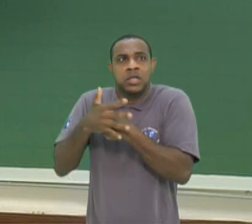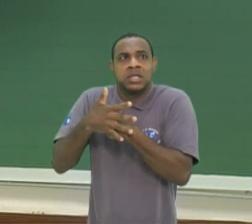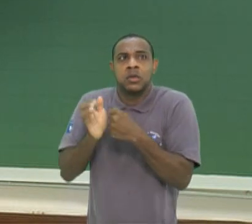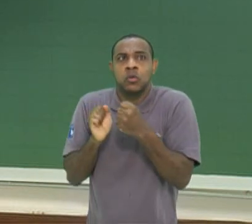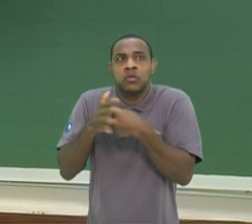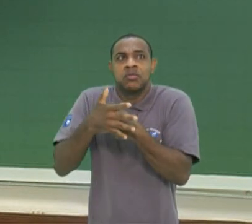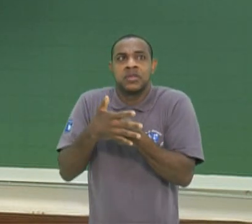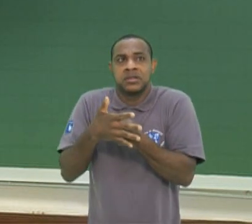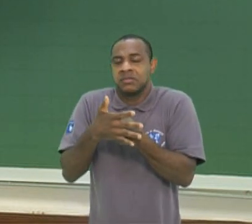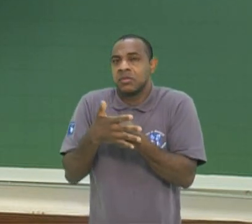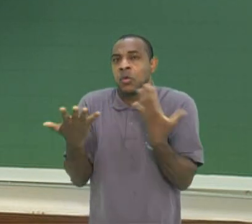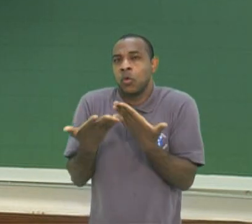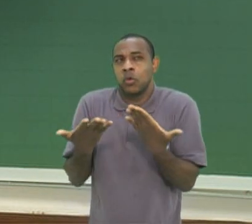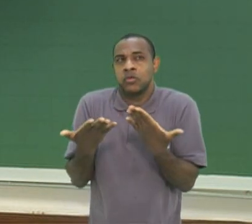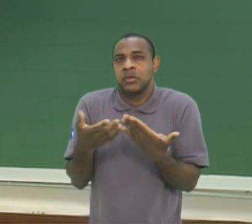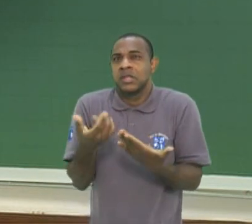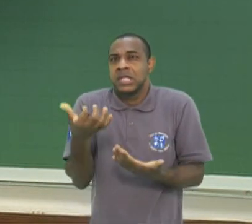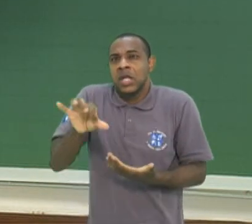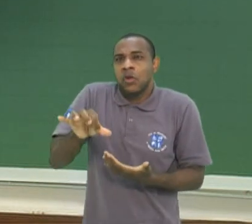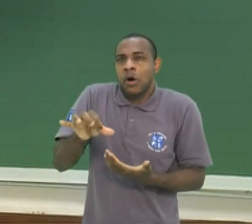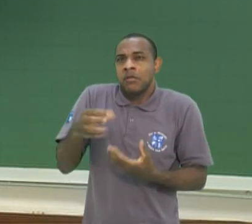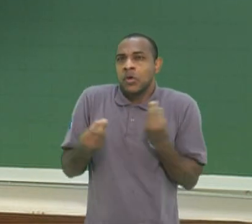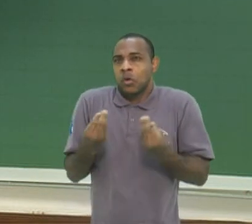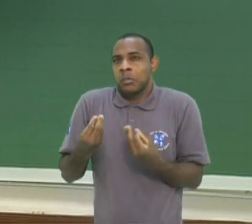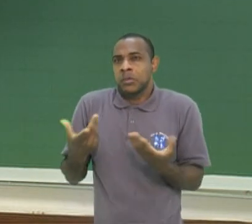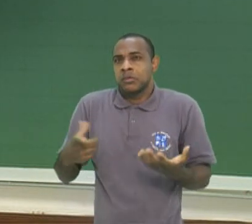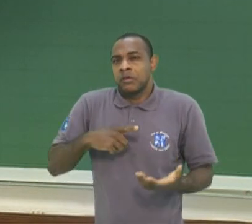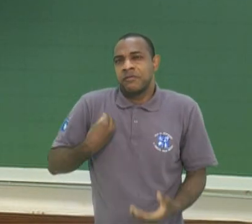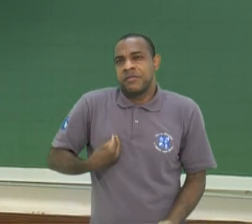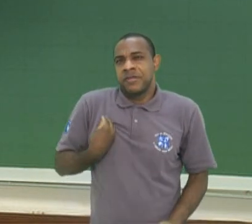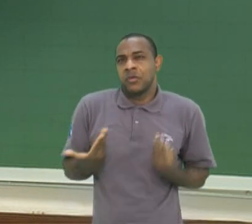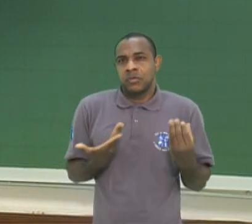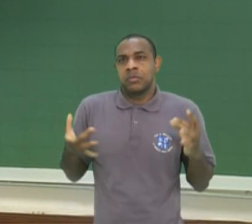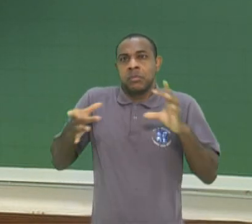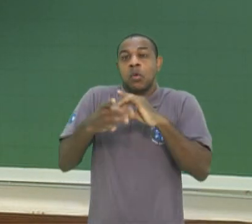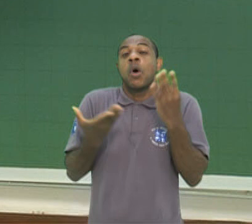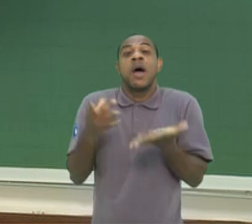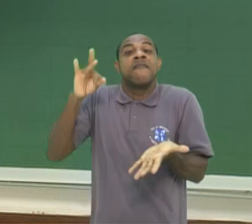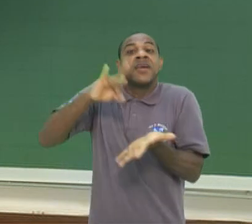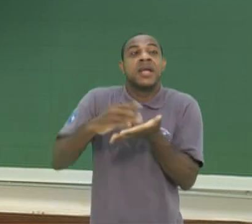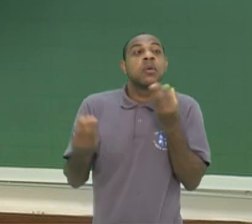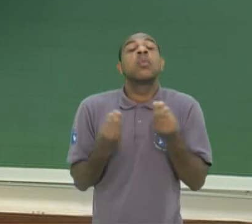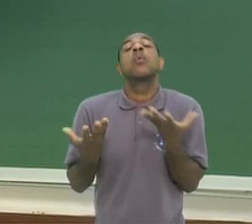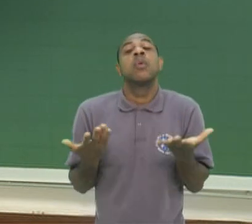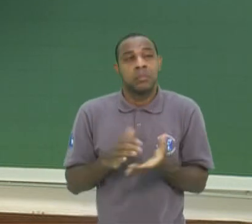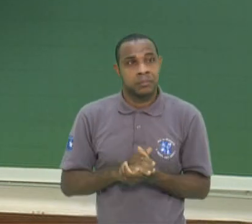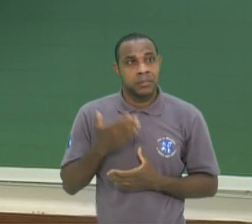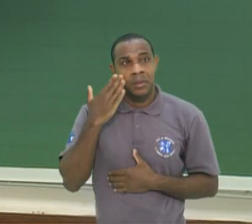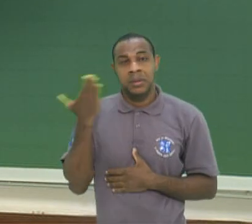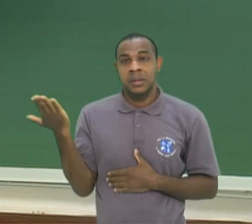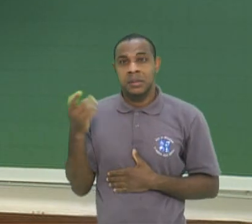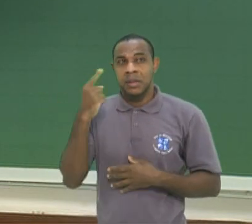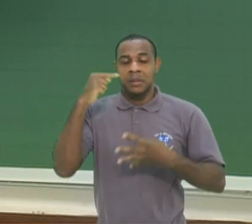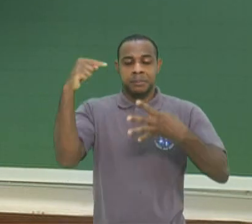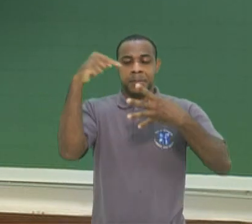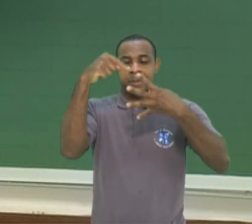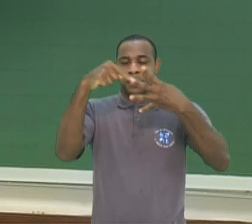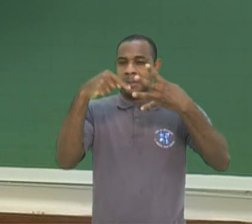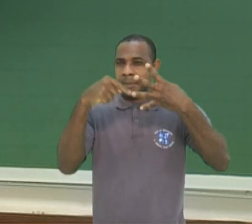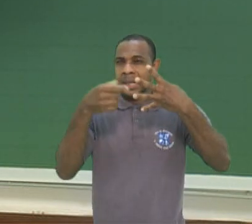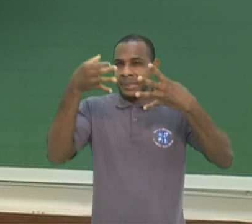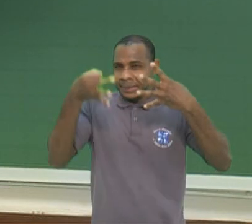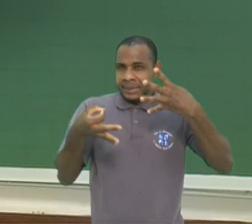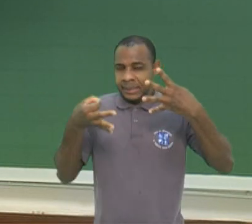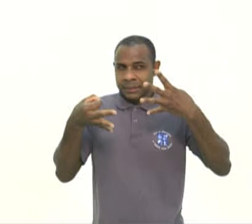dessas afirmações? Então, precisamos escolher aquela que está verdadeira. Bom, se a gente analisar com cuidado, a gente